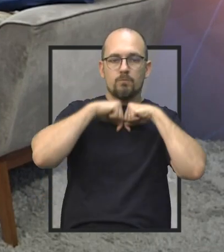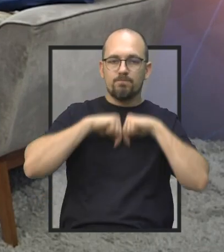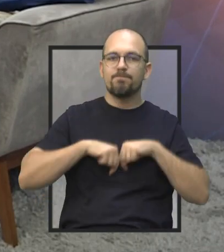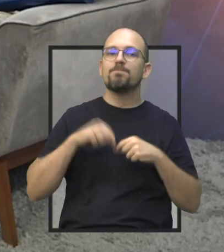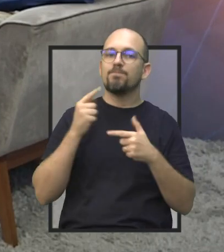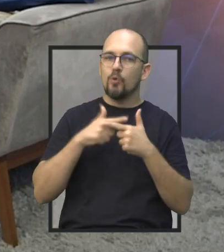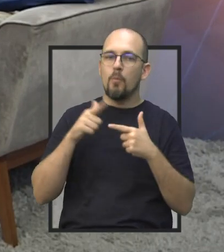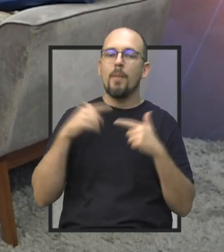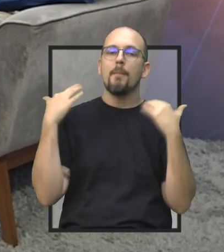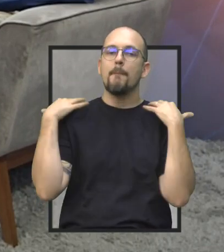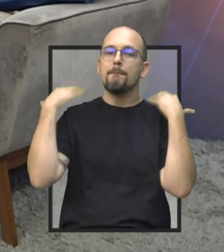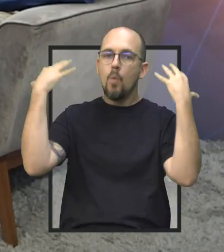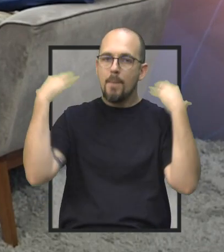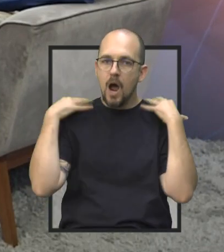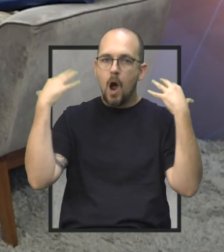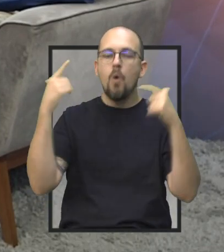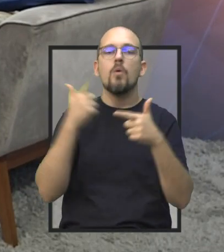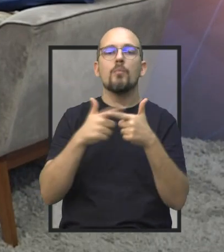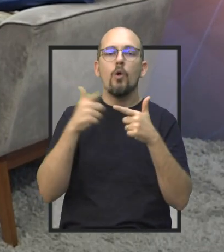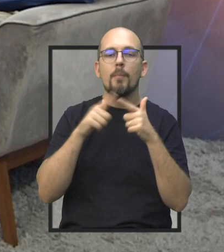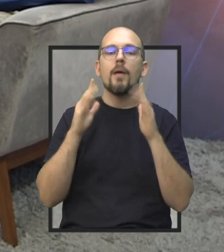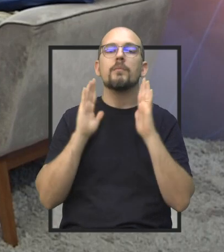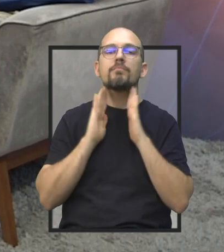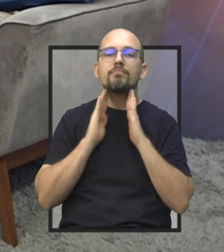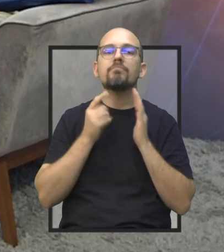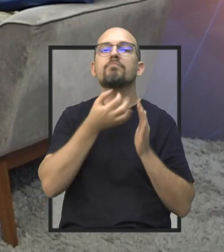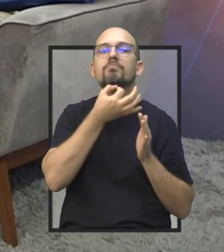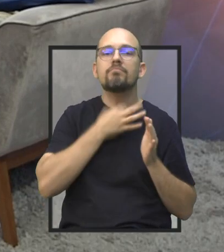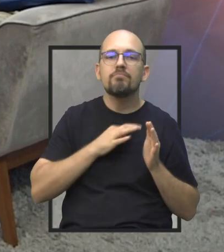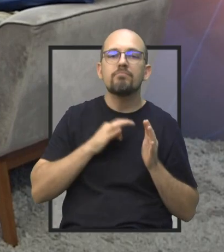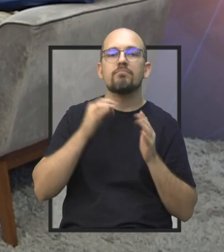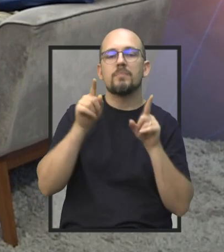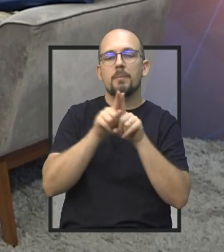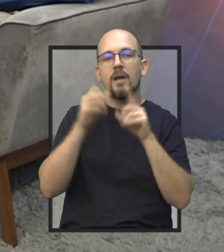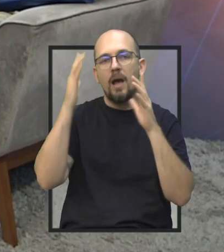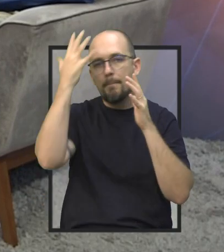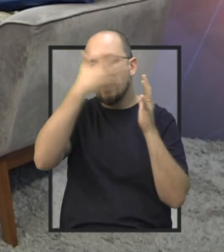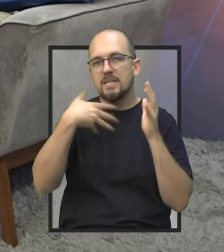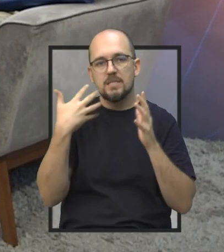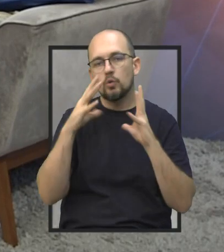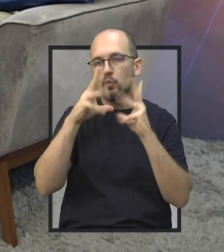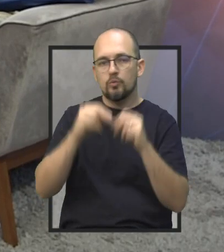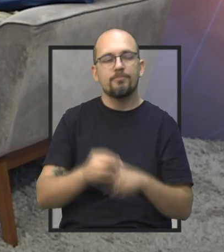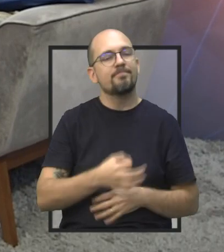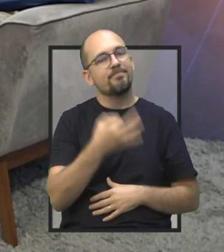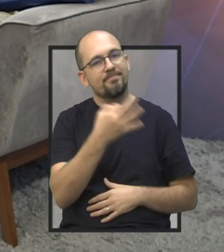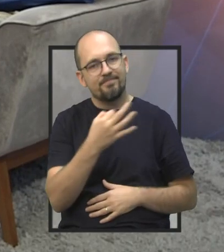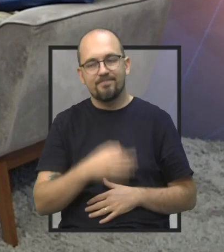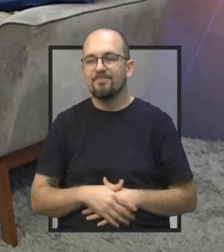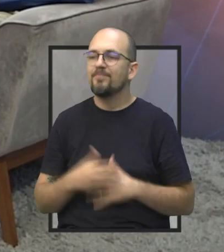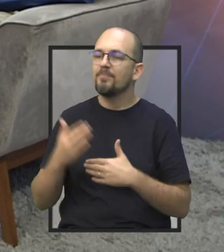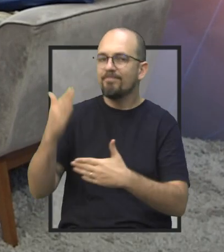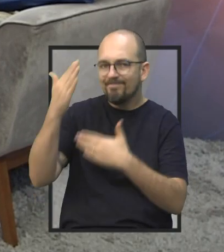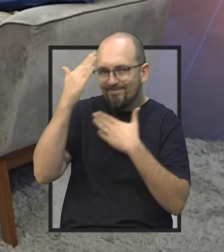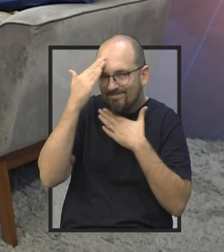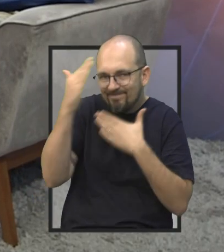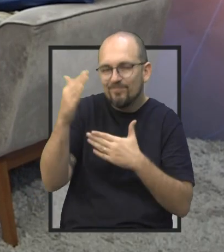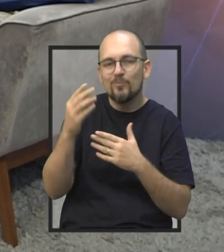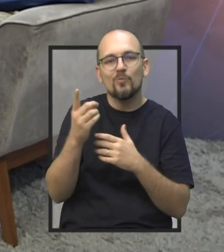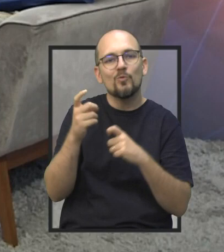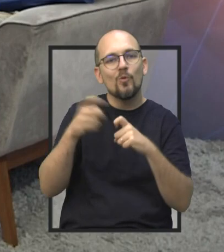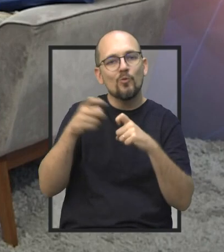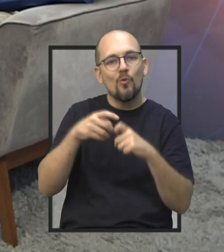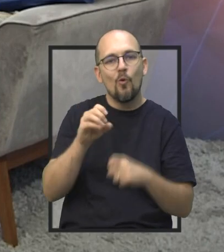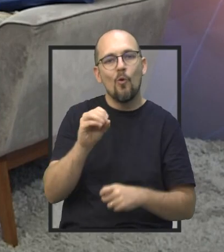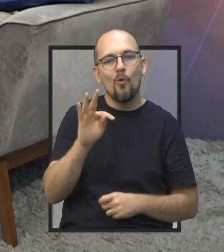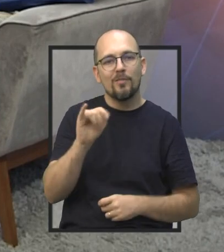no pulmão, mas nessa região da cabeça e do pescoço também. Perfeito. Muito bem, doutor Otávio. Obrigado mais uma vez por sua